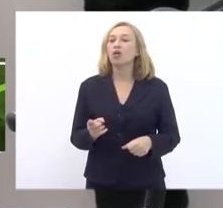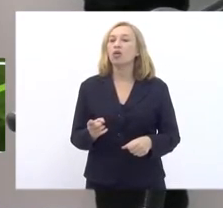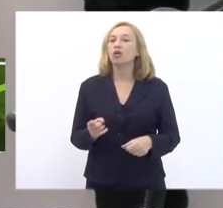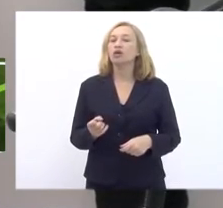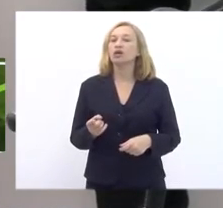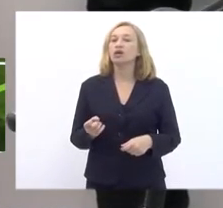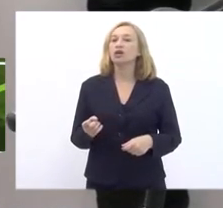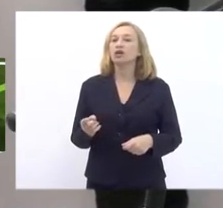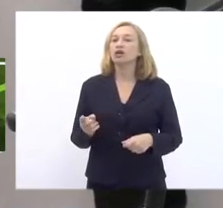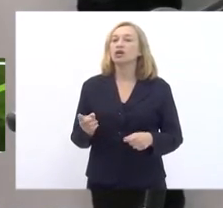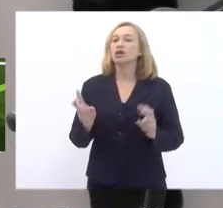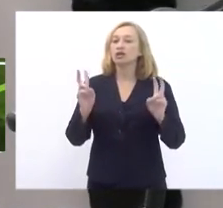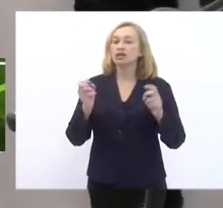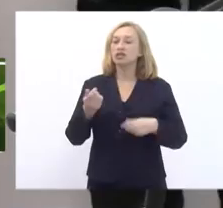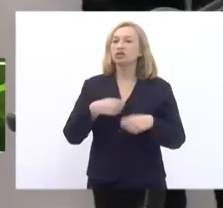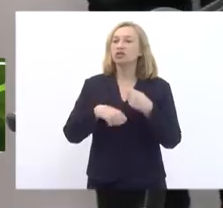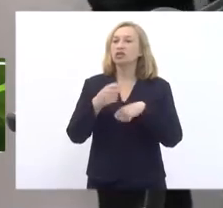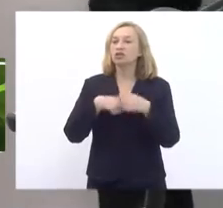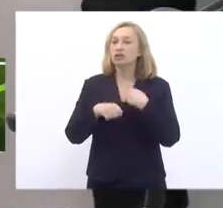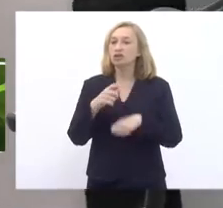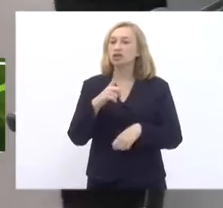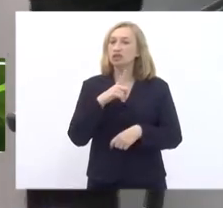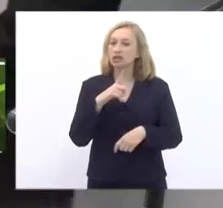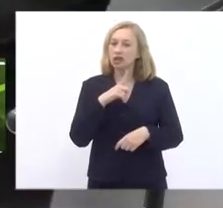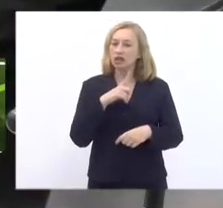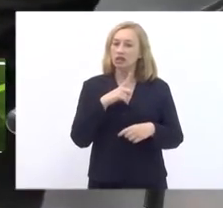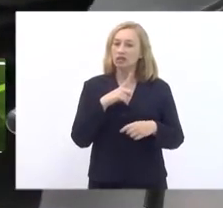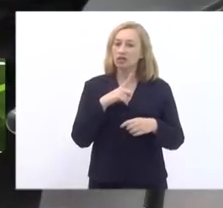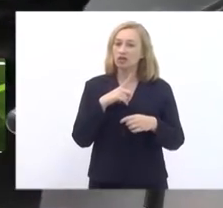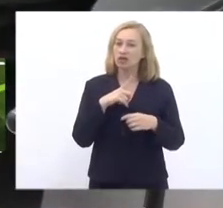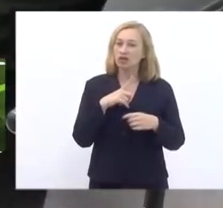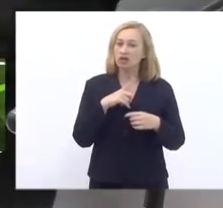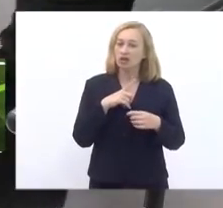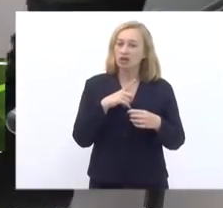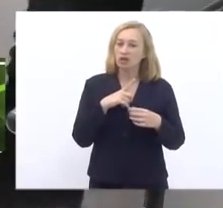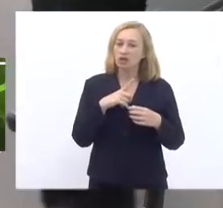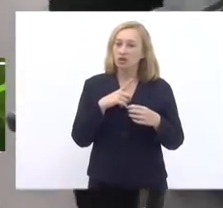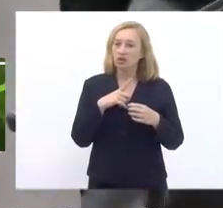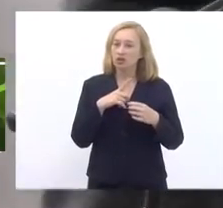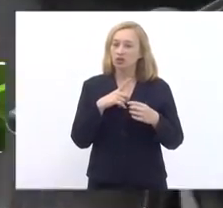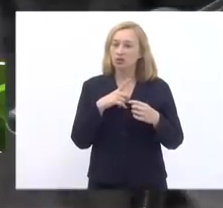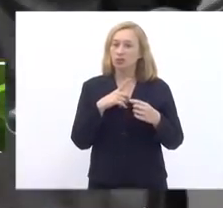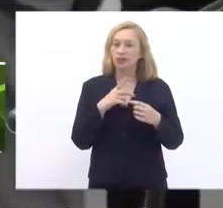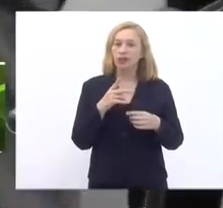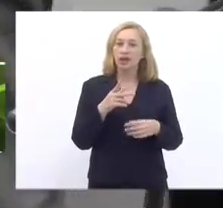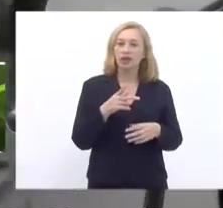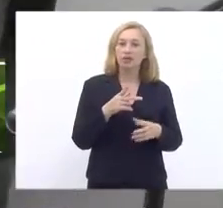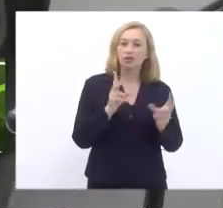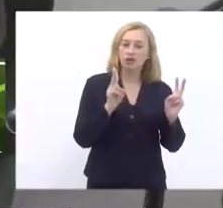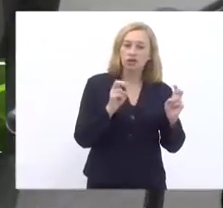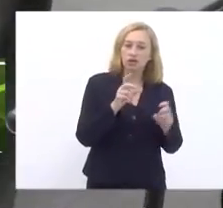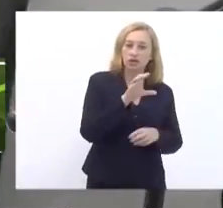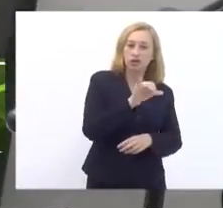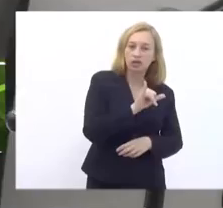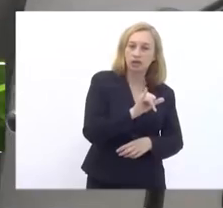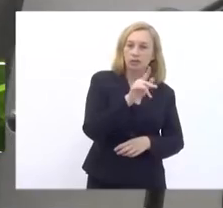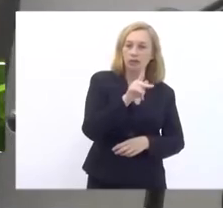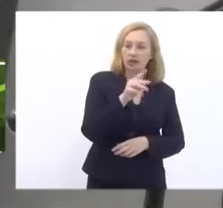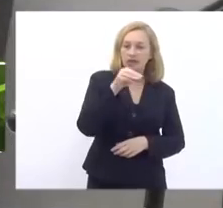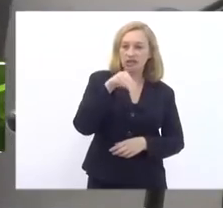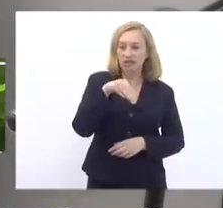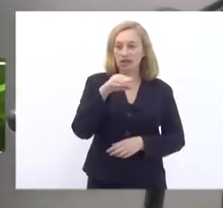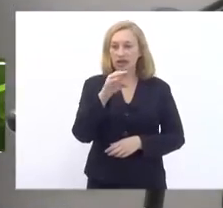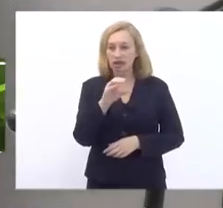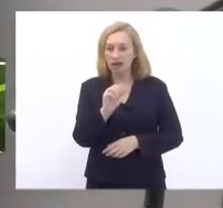sobre esse indicador. Né? Porque houve uma boca de jacaré entre o IPCA e o IGPM.